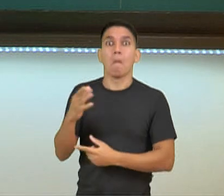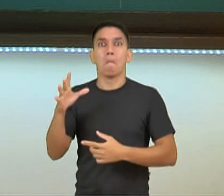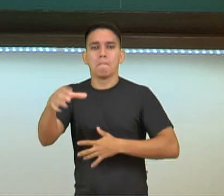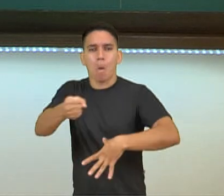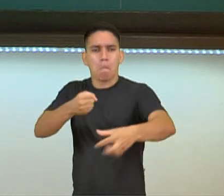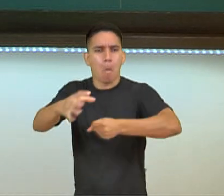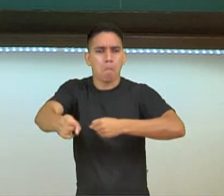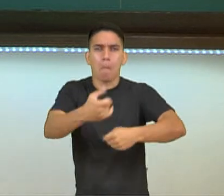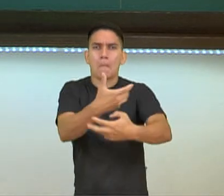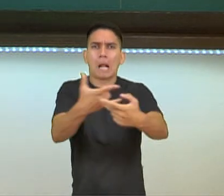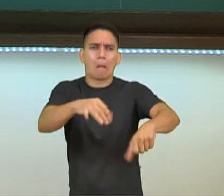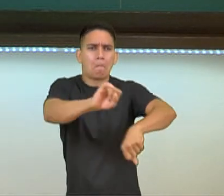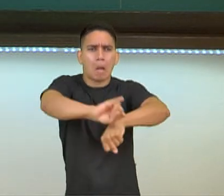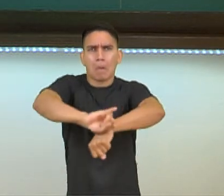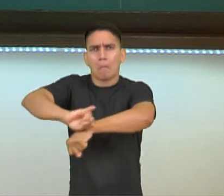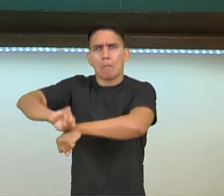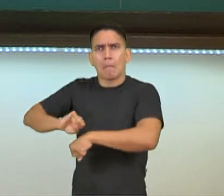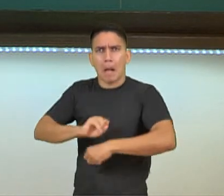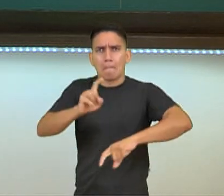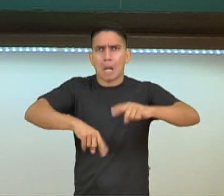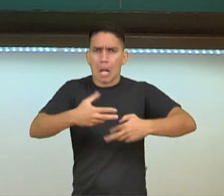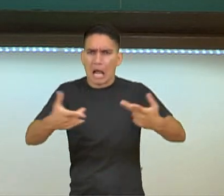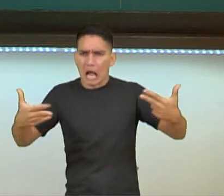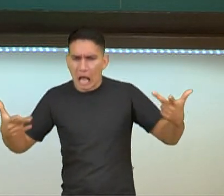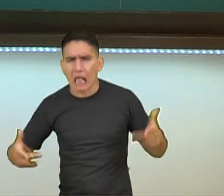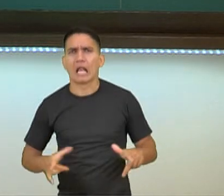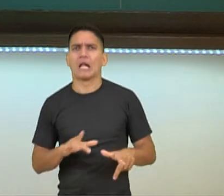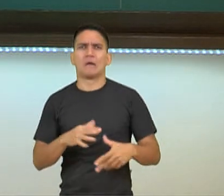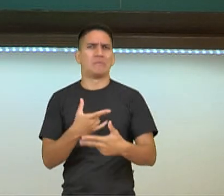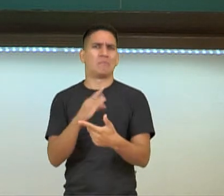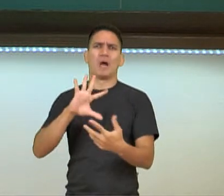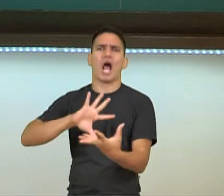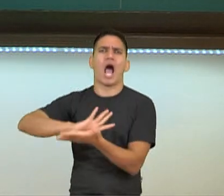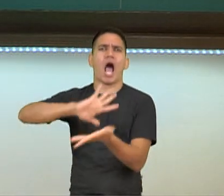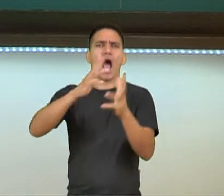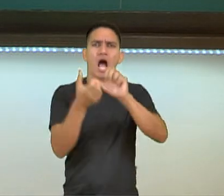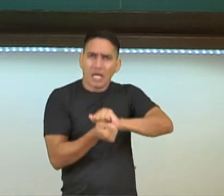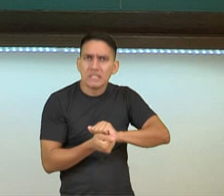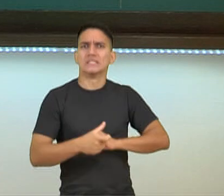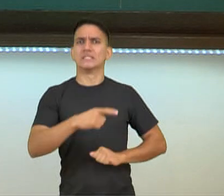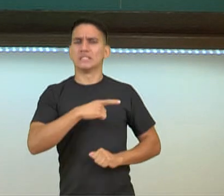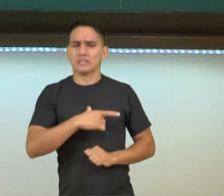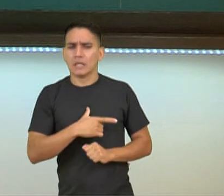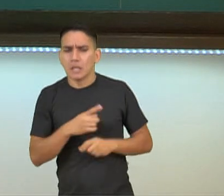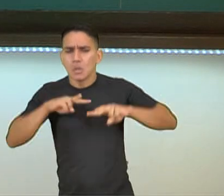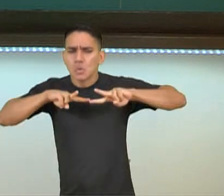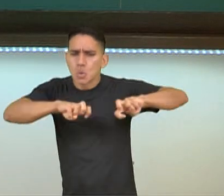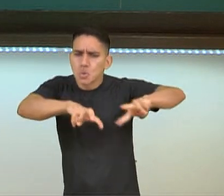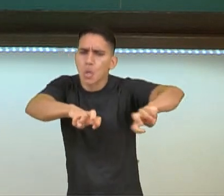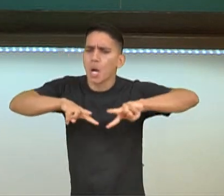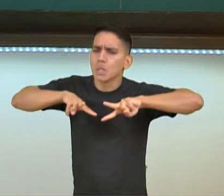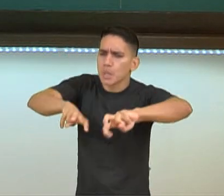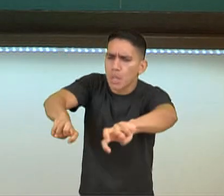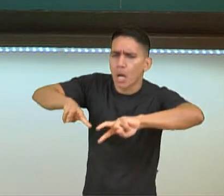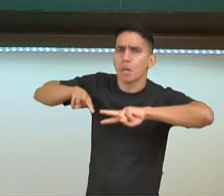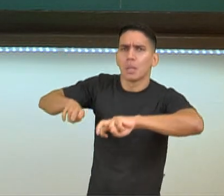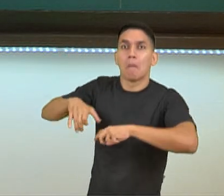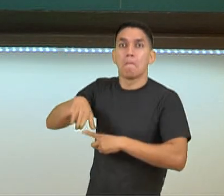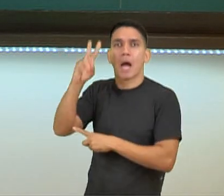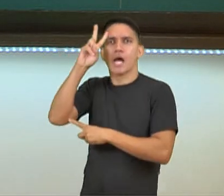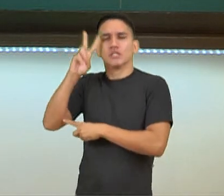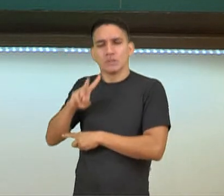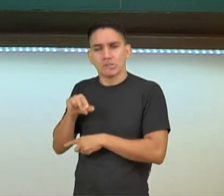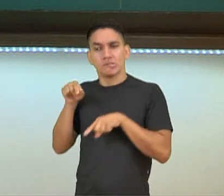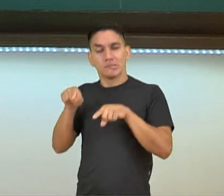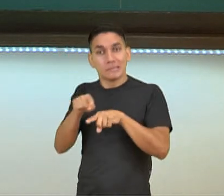inúmeras coisas, vários adornos, artefatos, vão tentar descobrir mais sobre aquela história. Isso vai